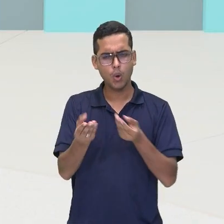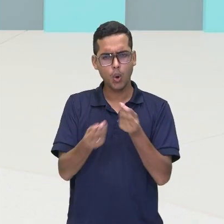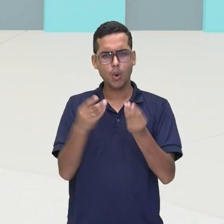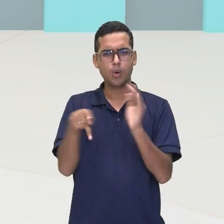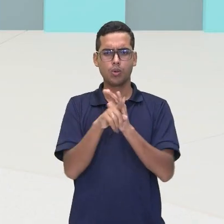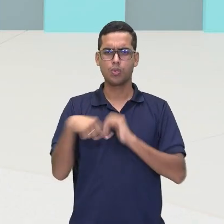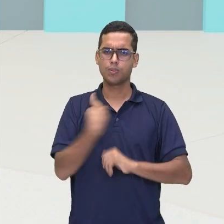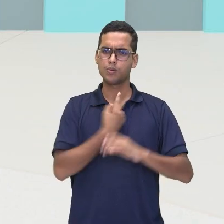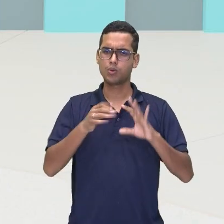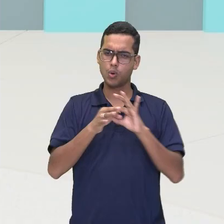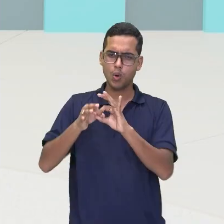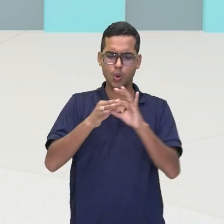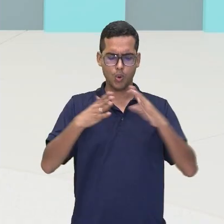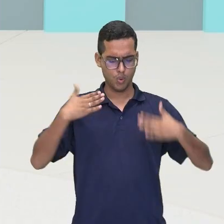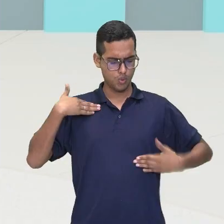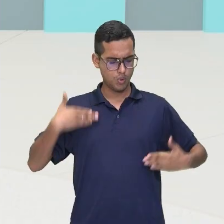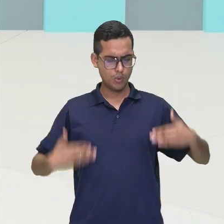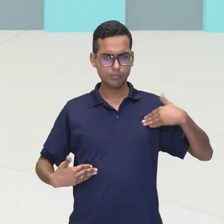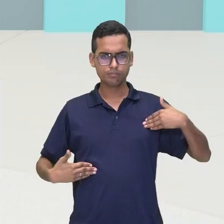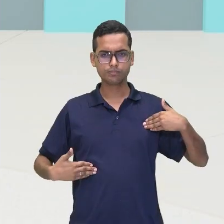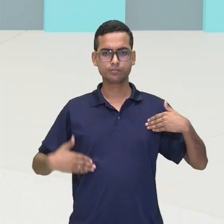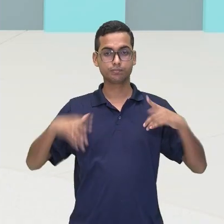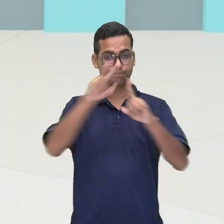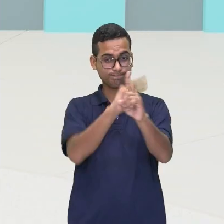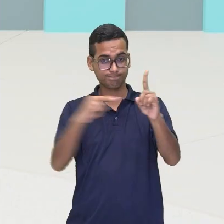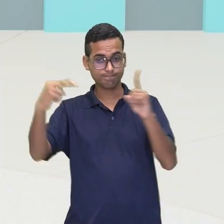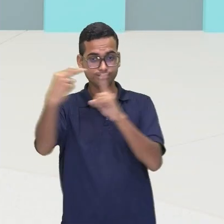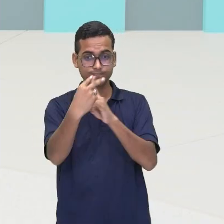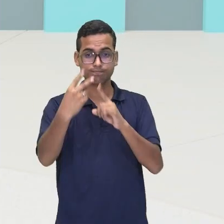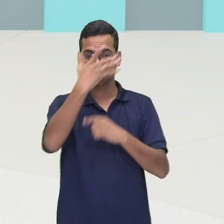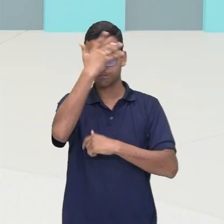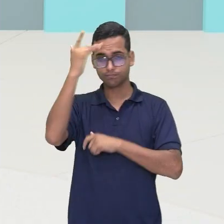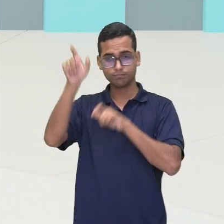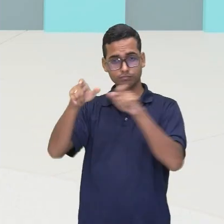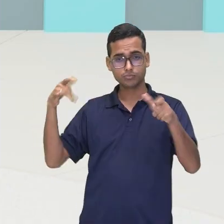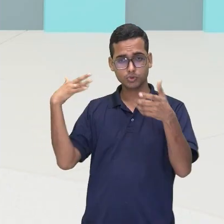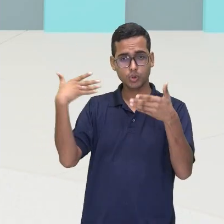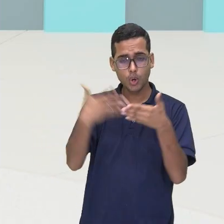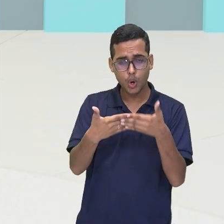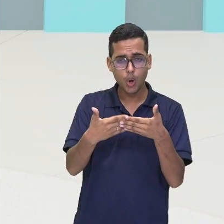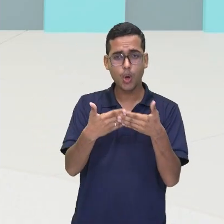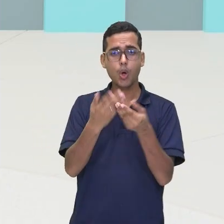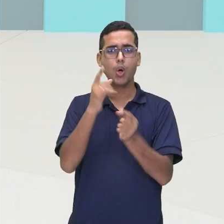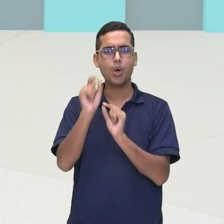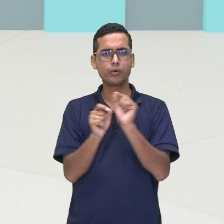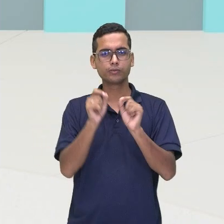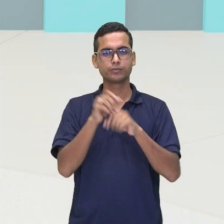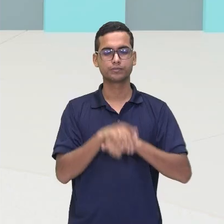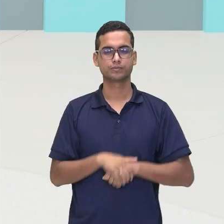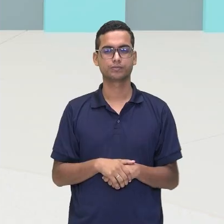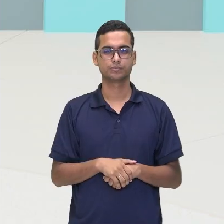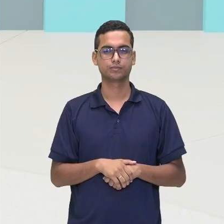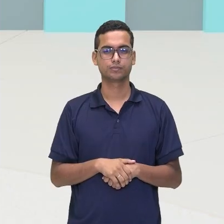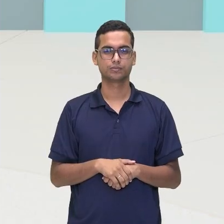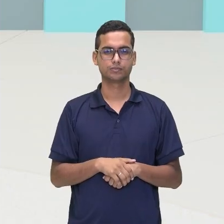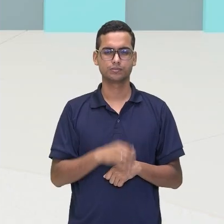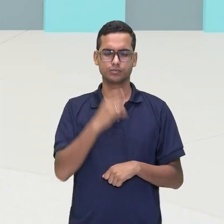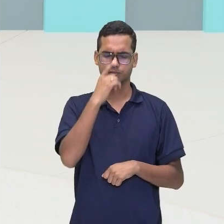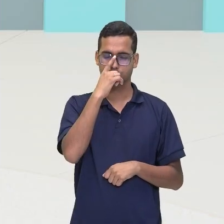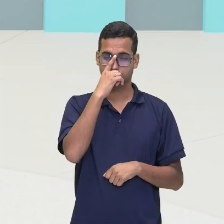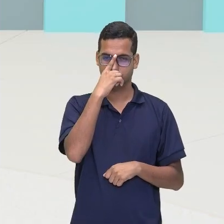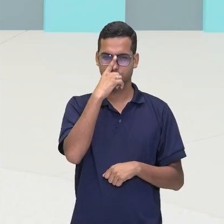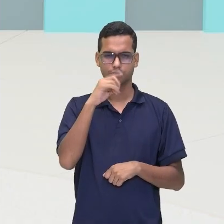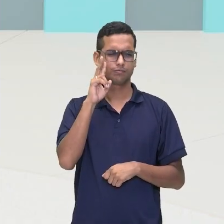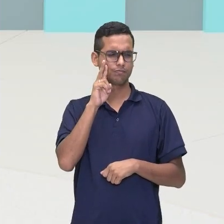unidade. Então, na visão atual das pessoas, né, que perderam a compreensão, parece que não conseguem